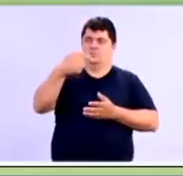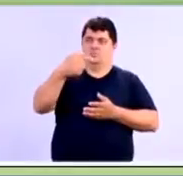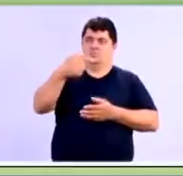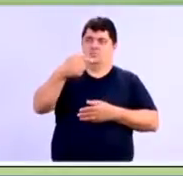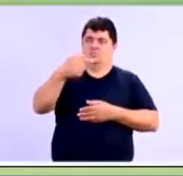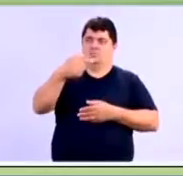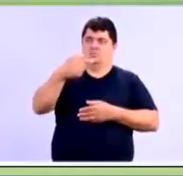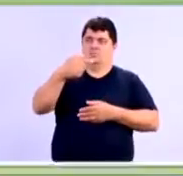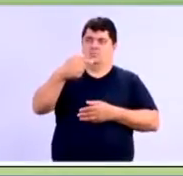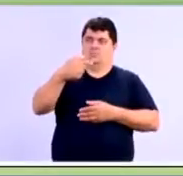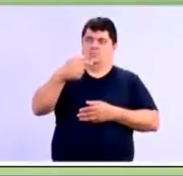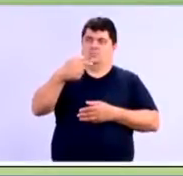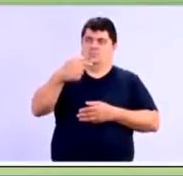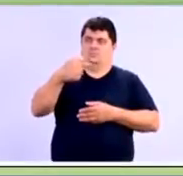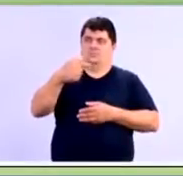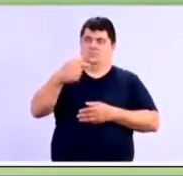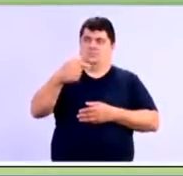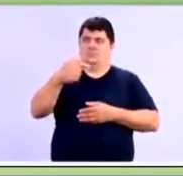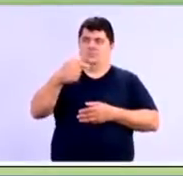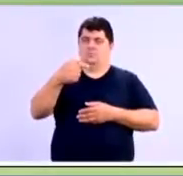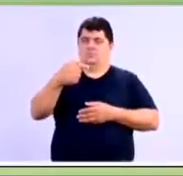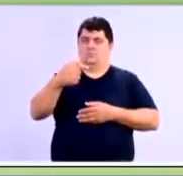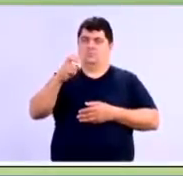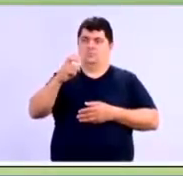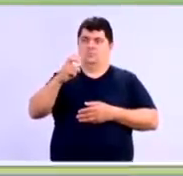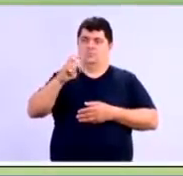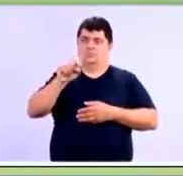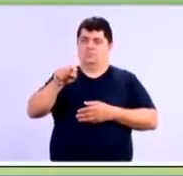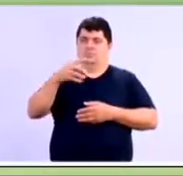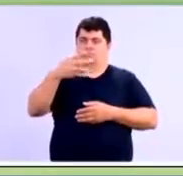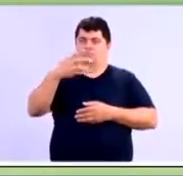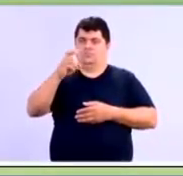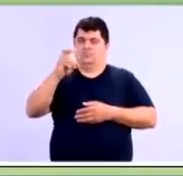resultado bruto. Qual é o meu resultado bruto, então?